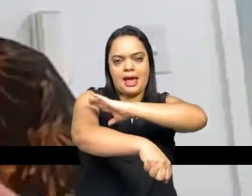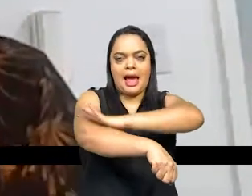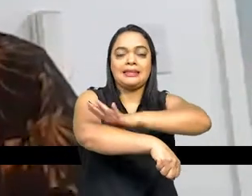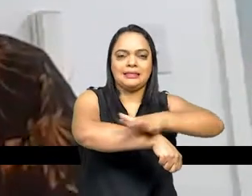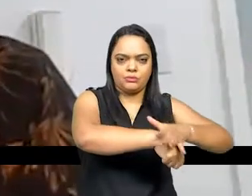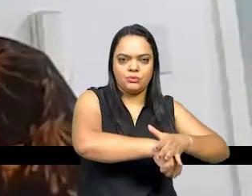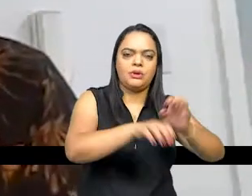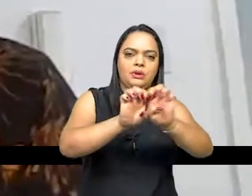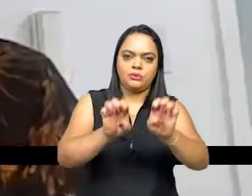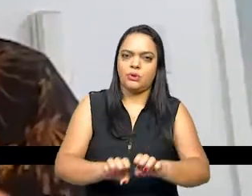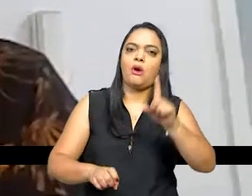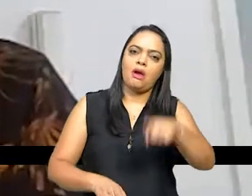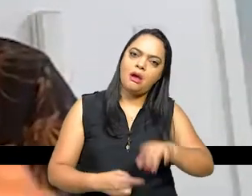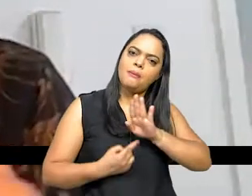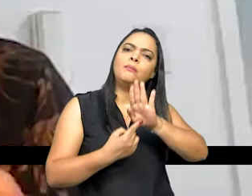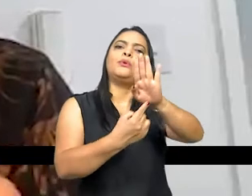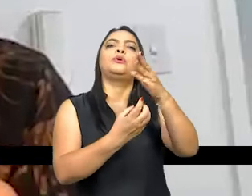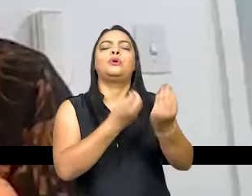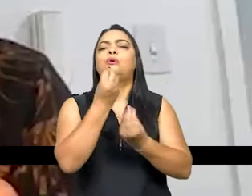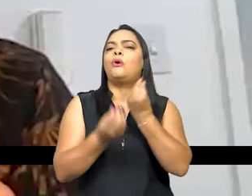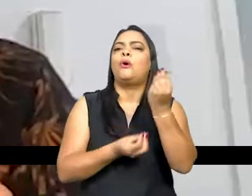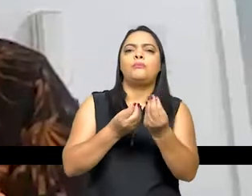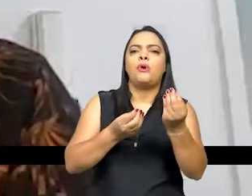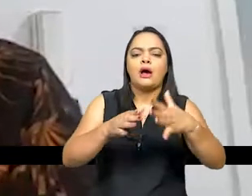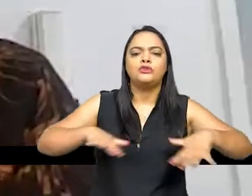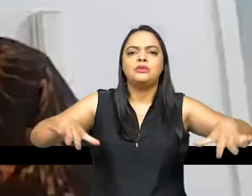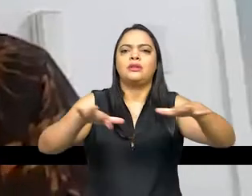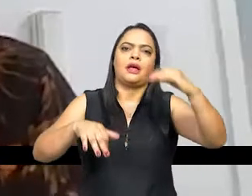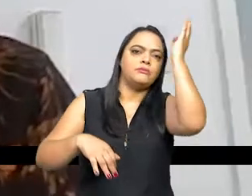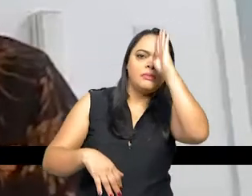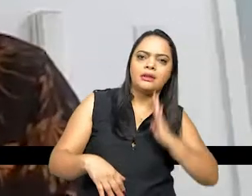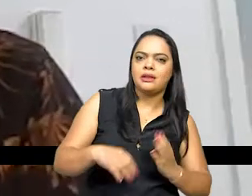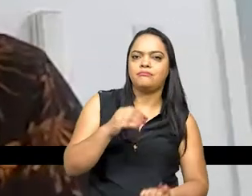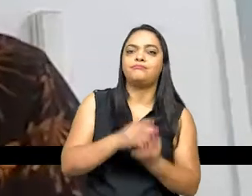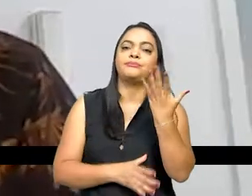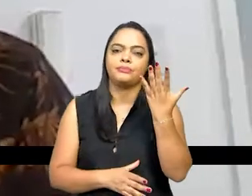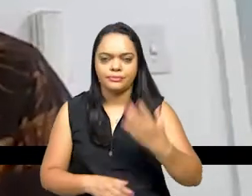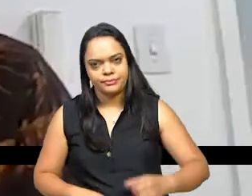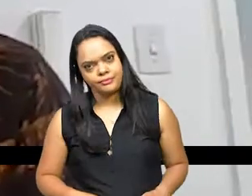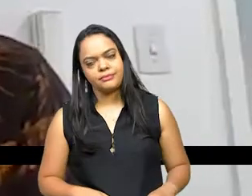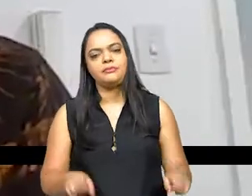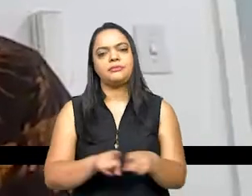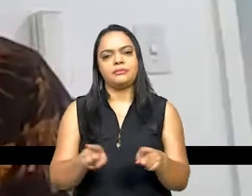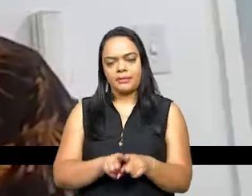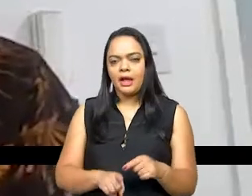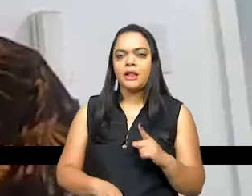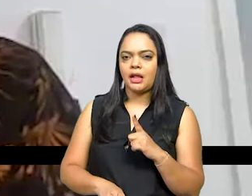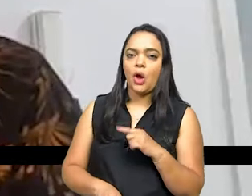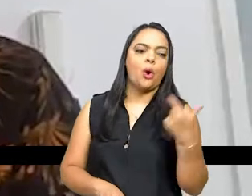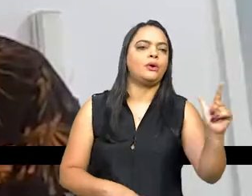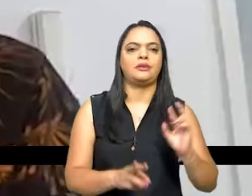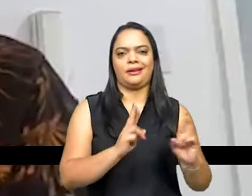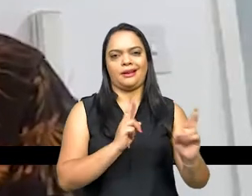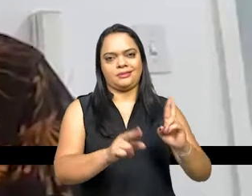grande público, mostrando como que isso estruturou a sociedade brasileira. Pois bem, tem uma outra parte das relações